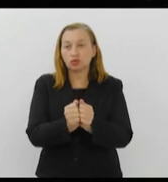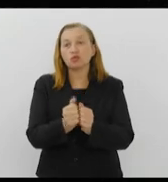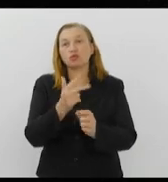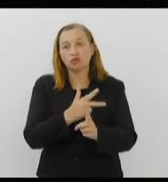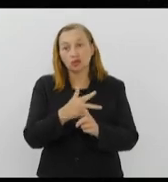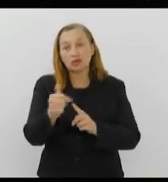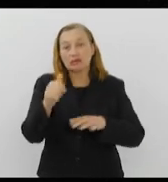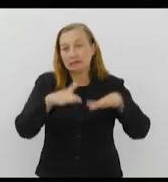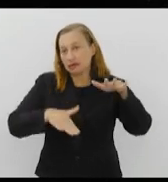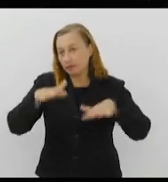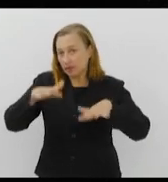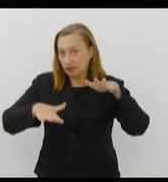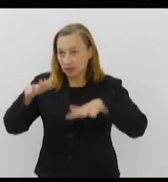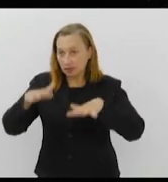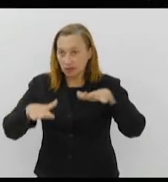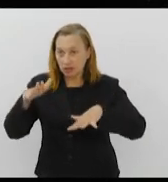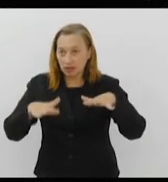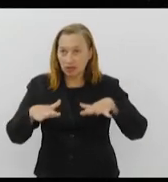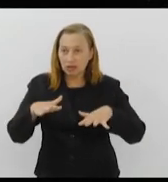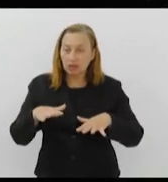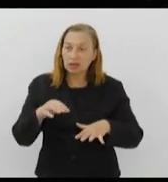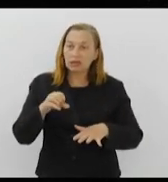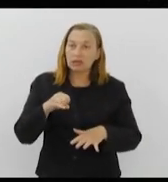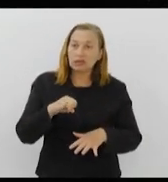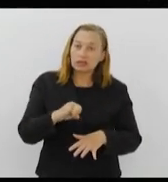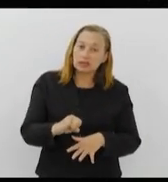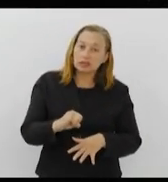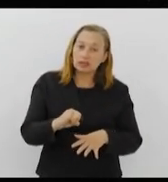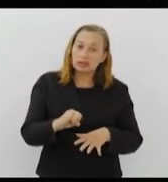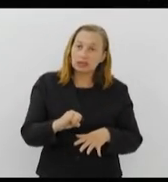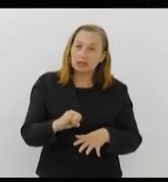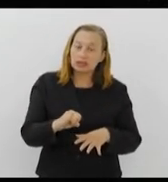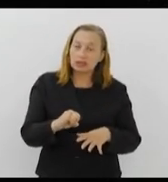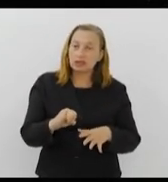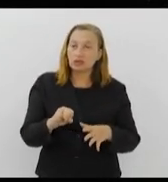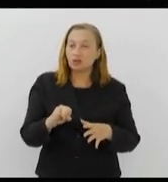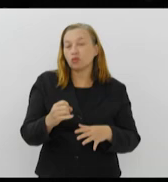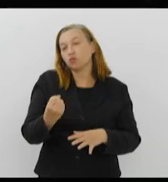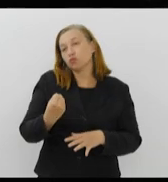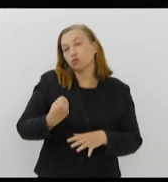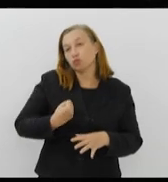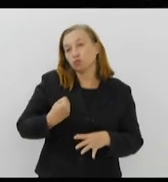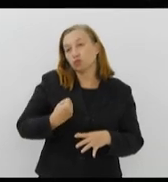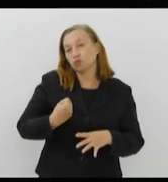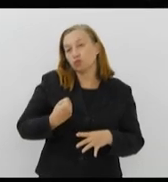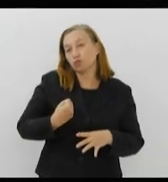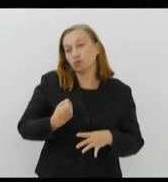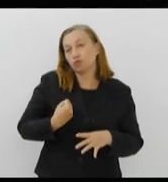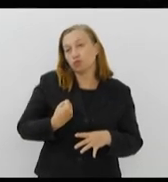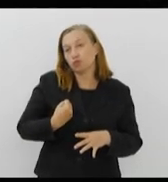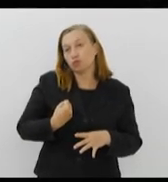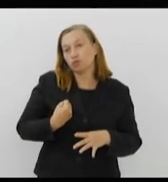independente se o número de negados terem sido maior do que